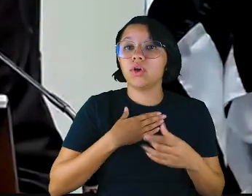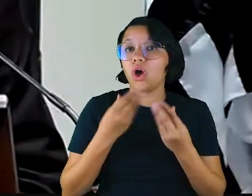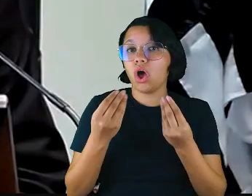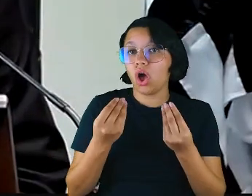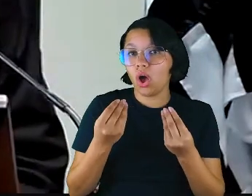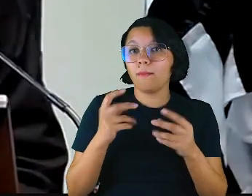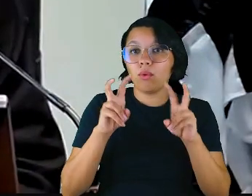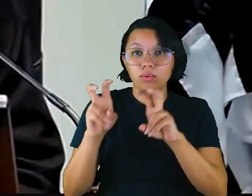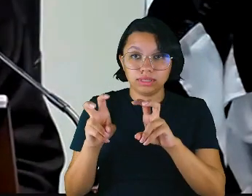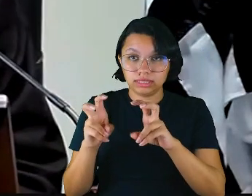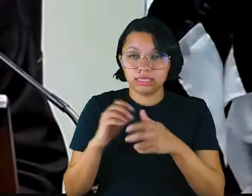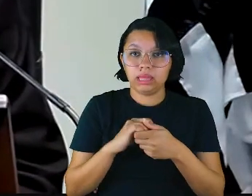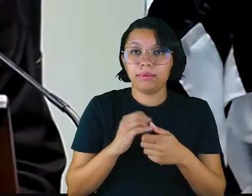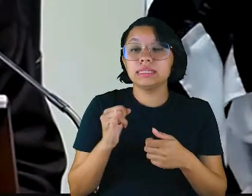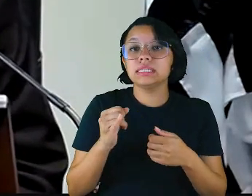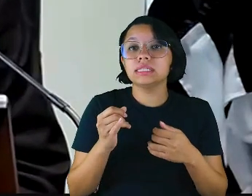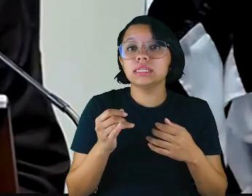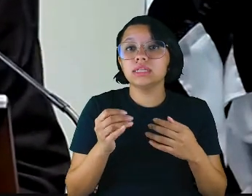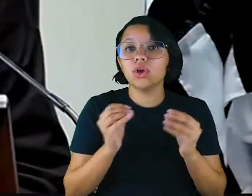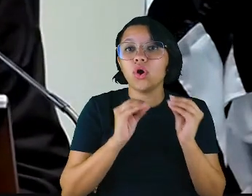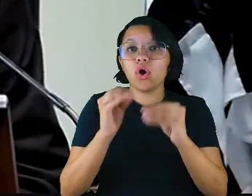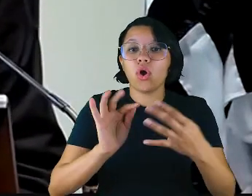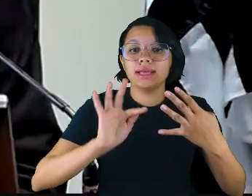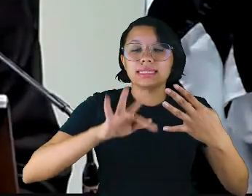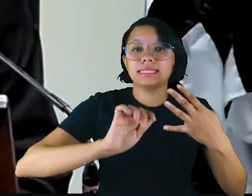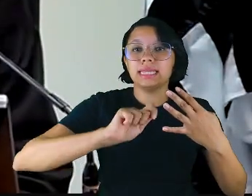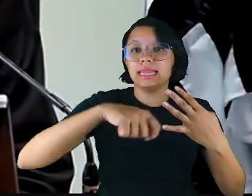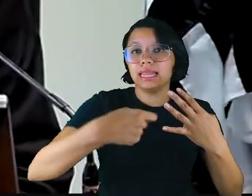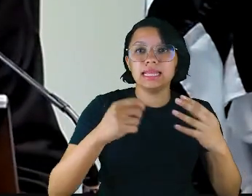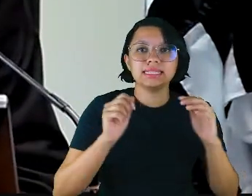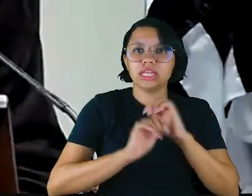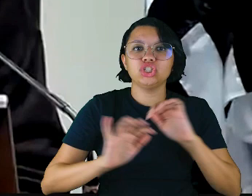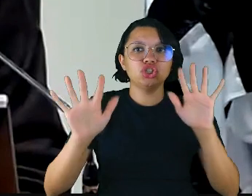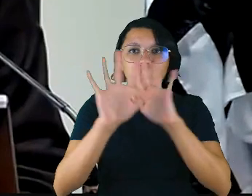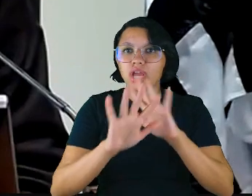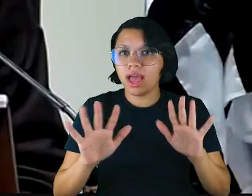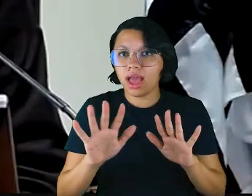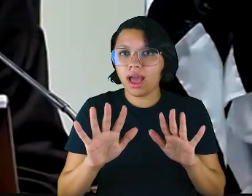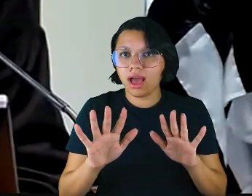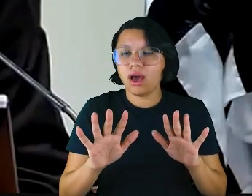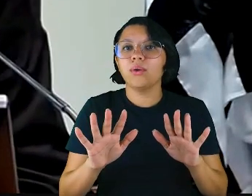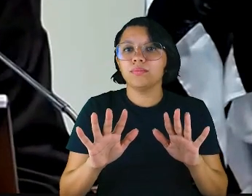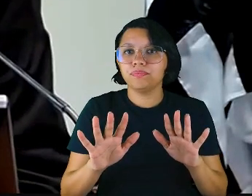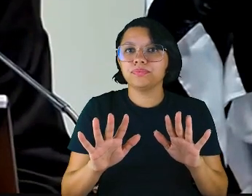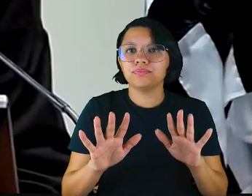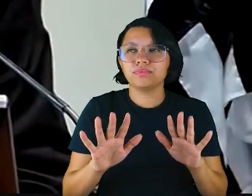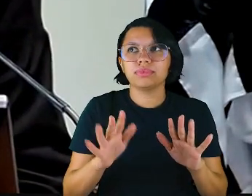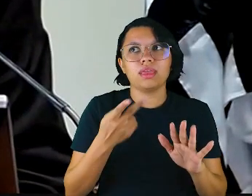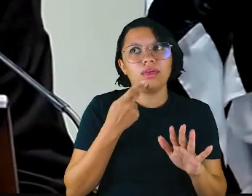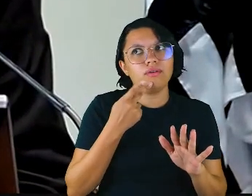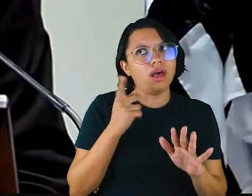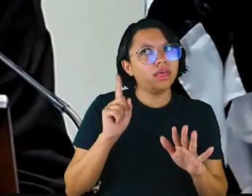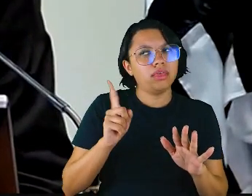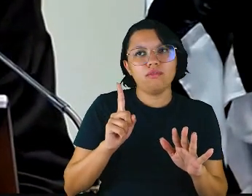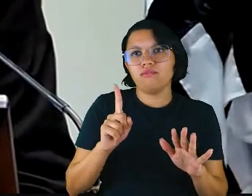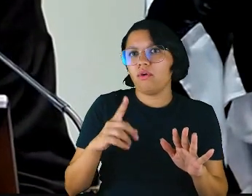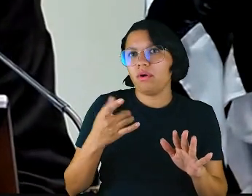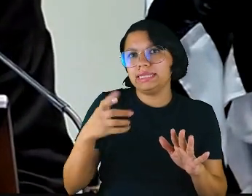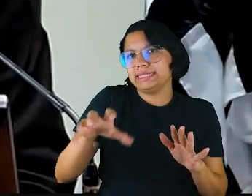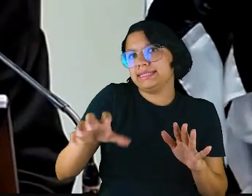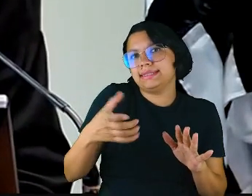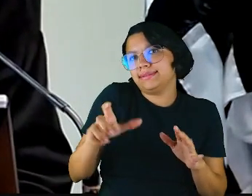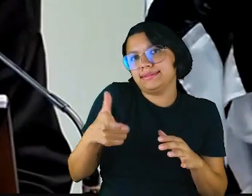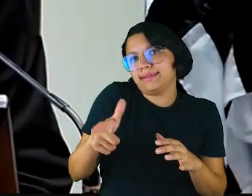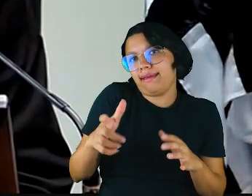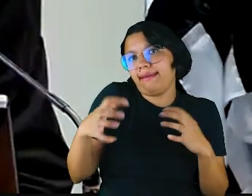vão gostar muito desse tema. Se eles colocaram sentença em geral, eu ouso dizer que não foi sem querer. Quase